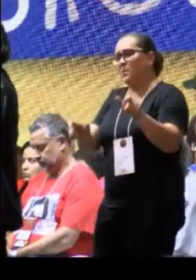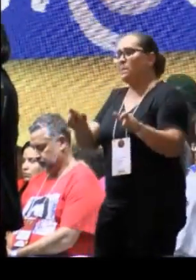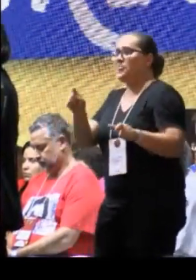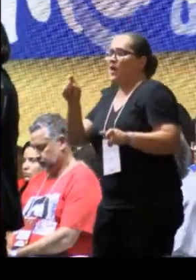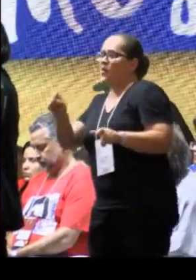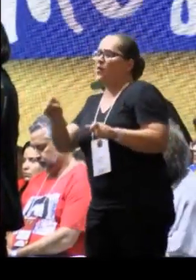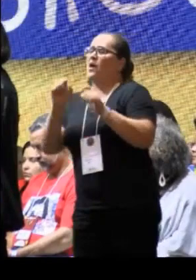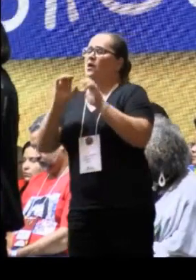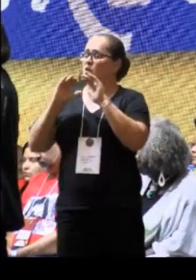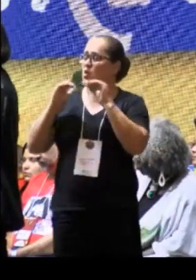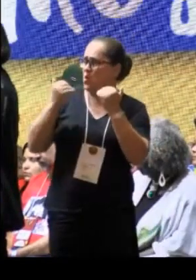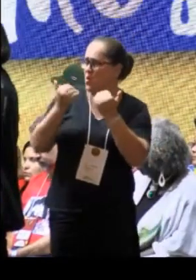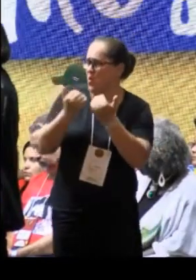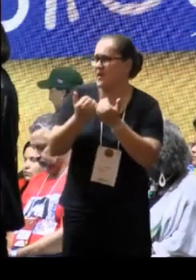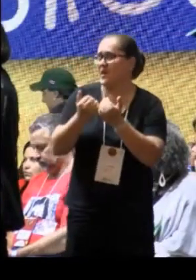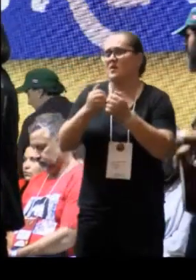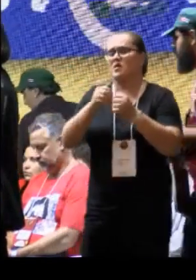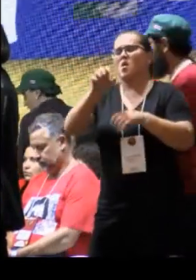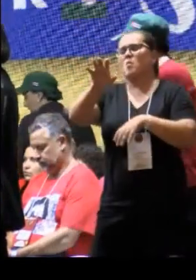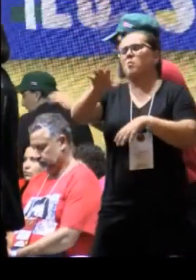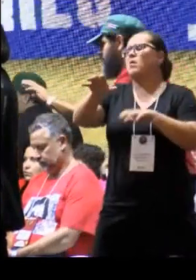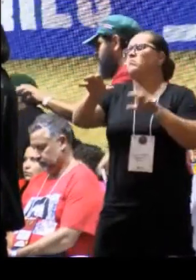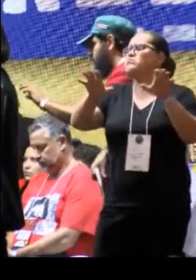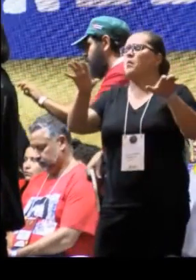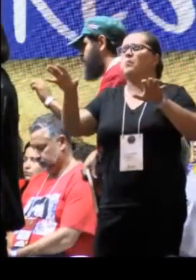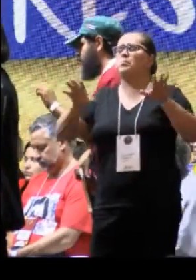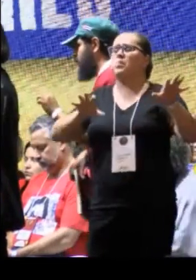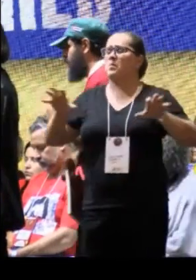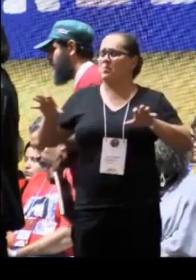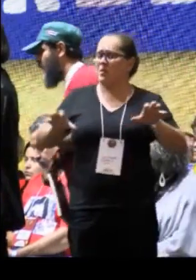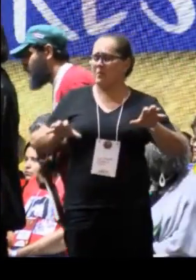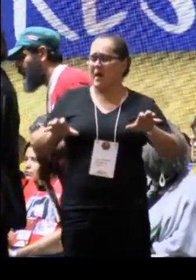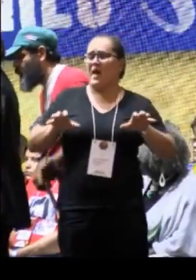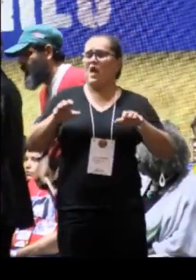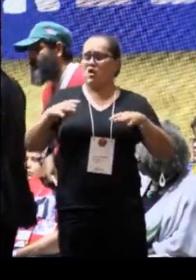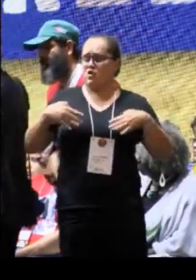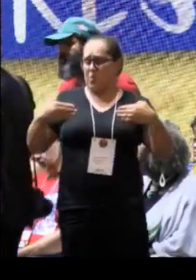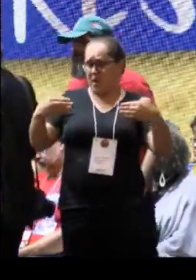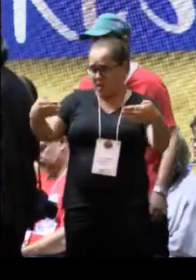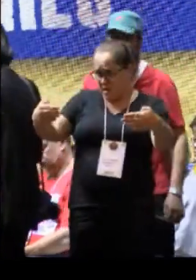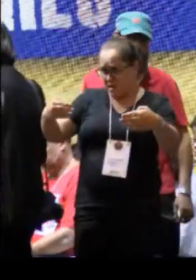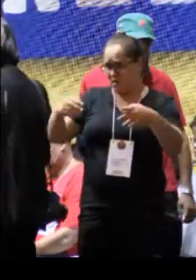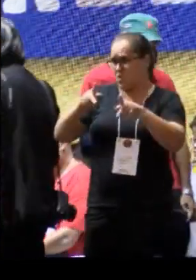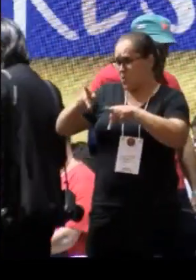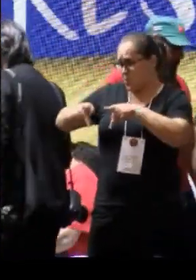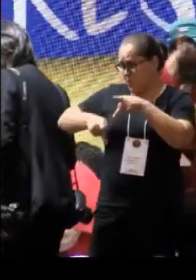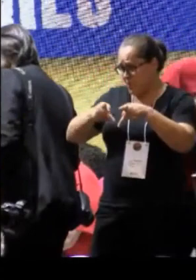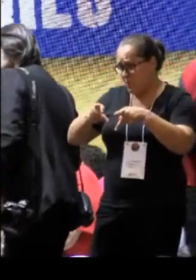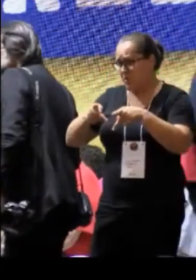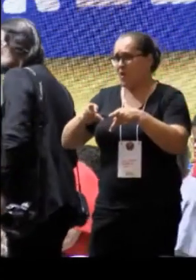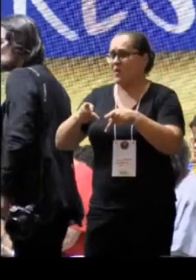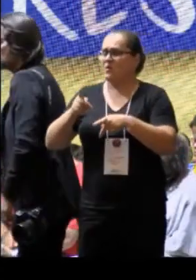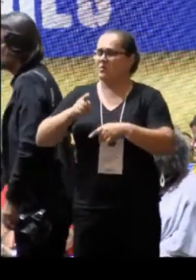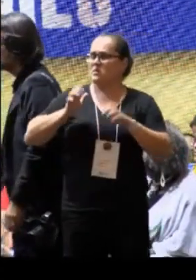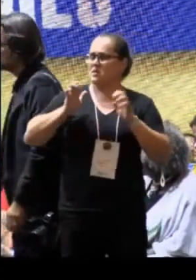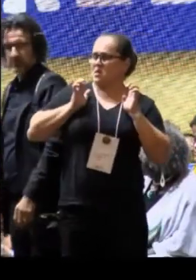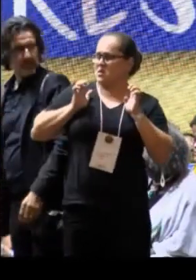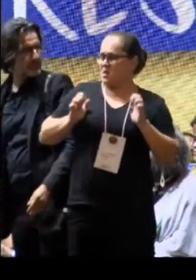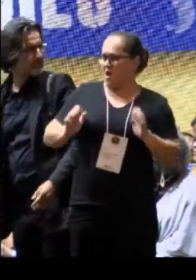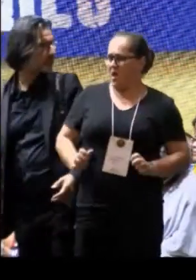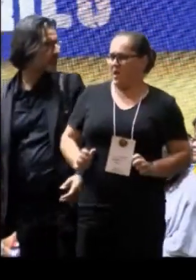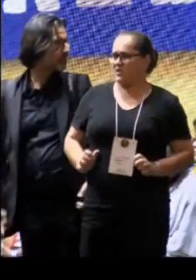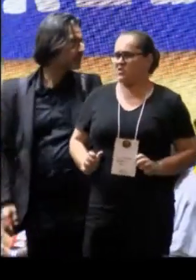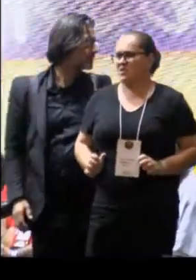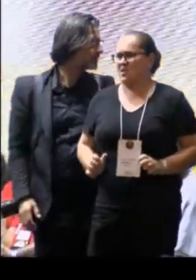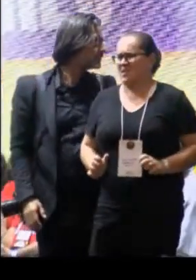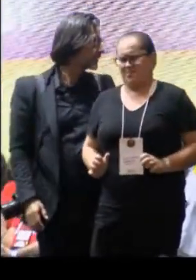no Congresso, em setores do Judiciário e do Ministério Público, promoveram, em nome da ética, a